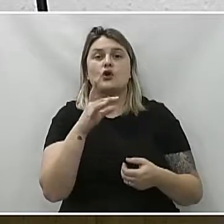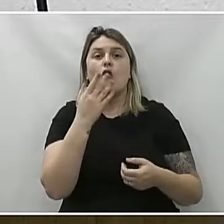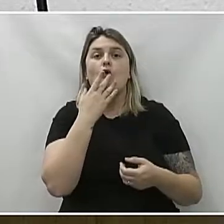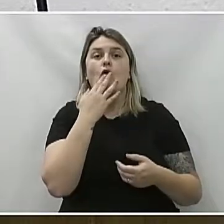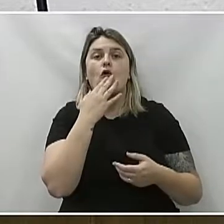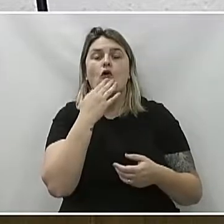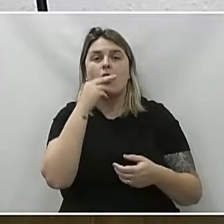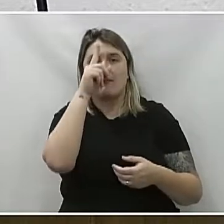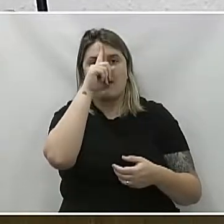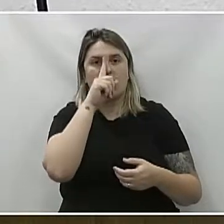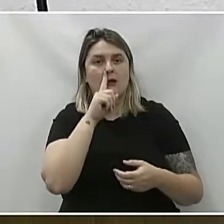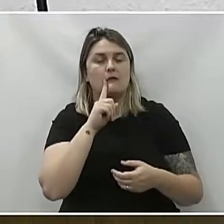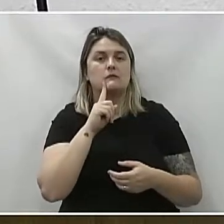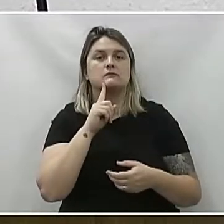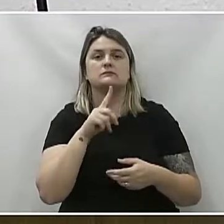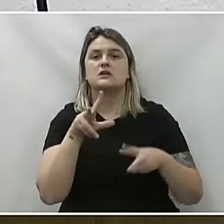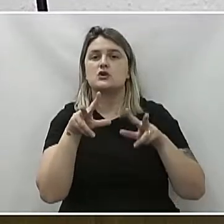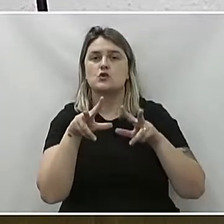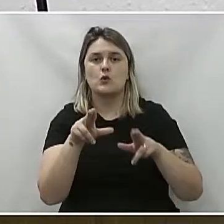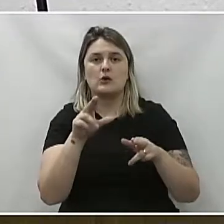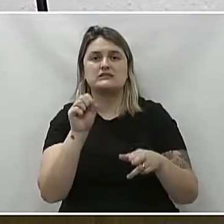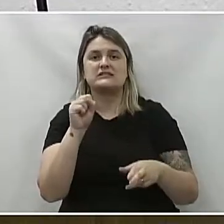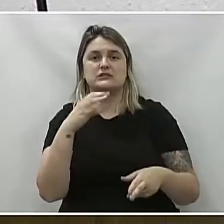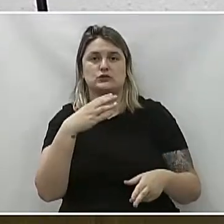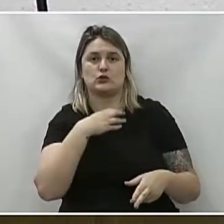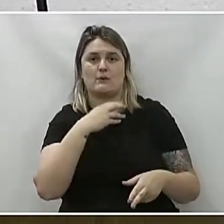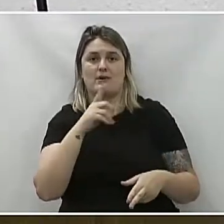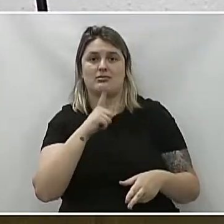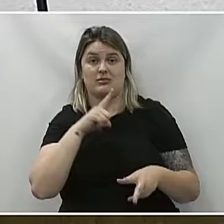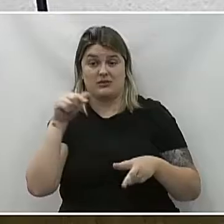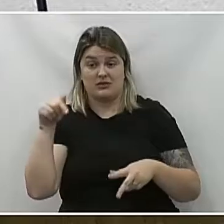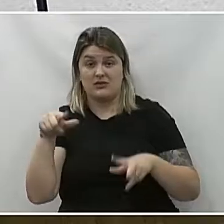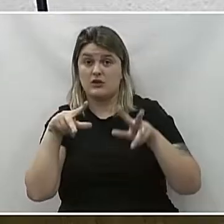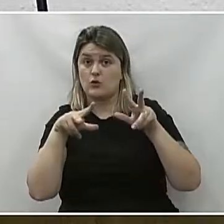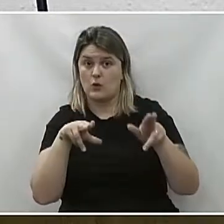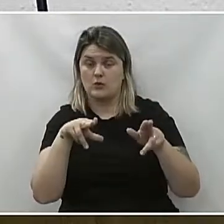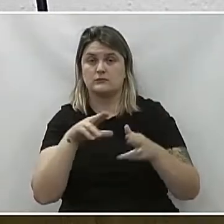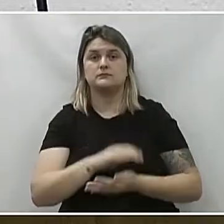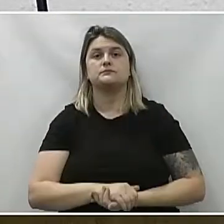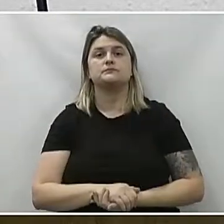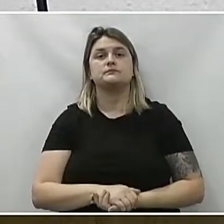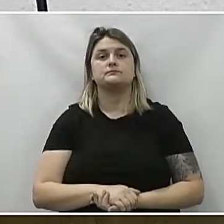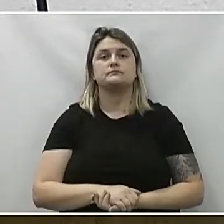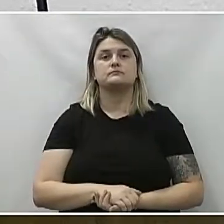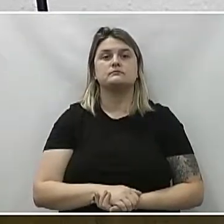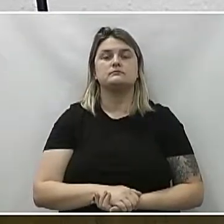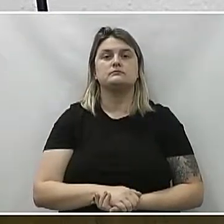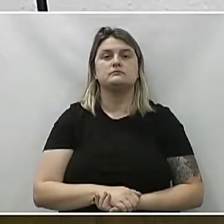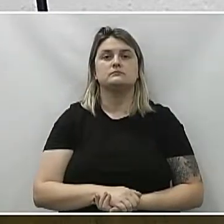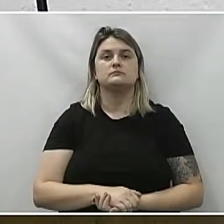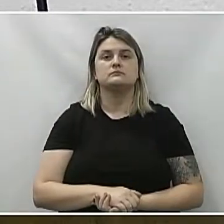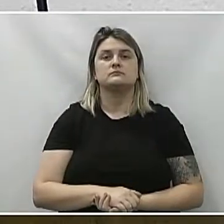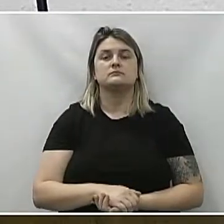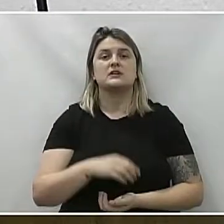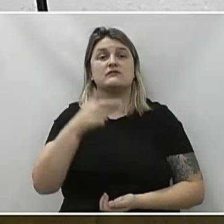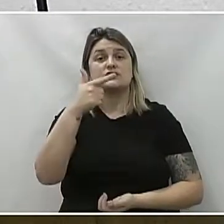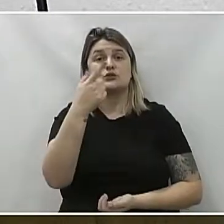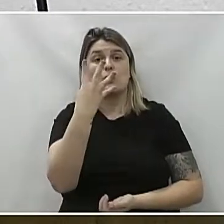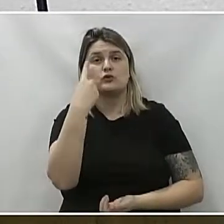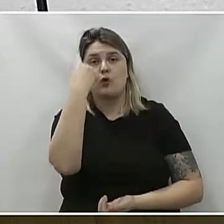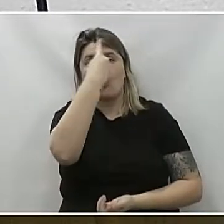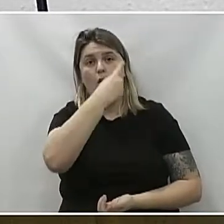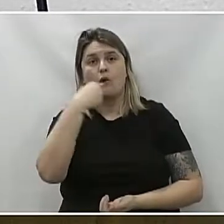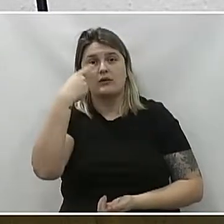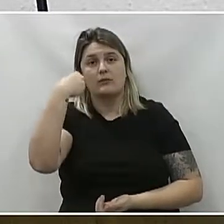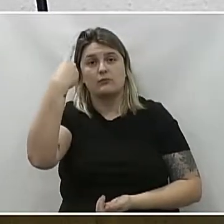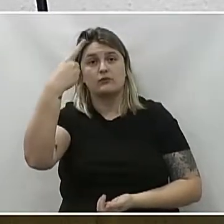os sintomas dele, é o mesmo sintoma que ele apresentava aqui, ele apresentou lá. A única diferença é que ele estava amarelo. 24 horas depois,